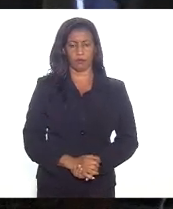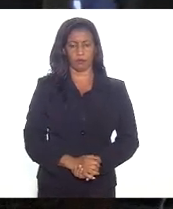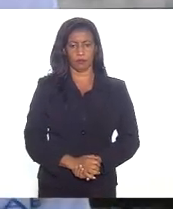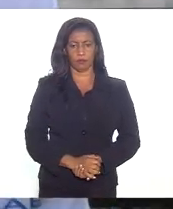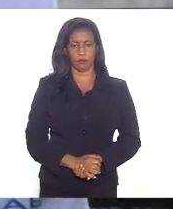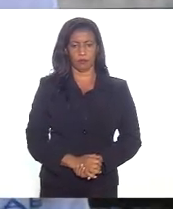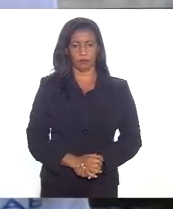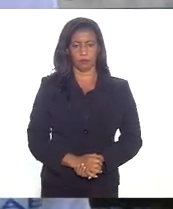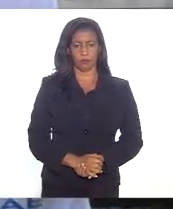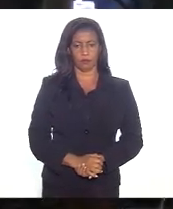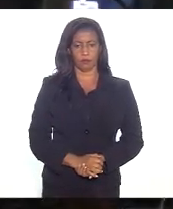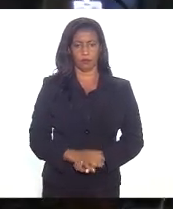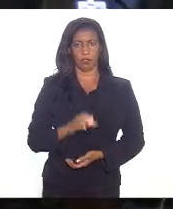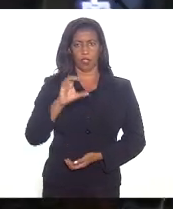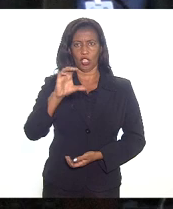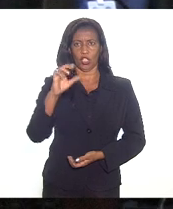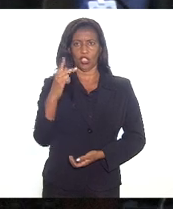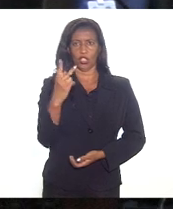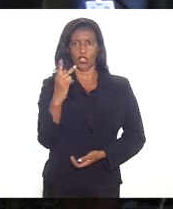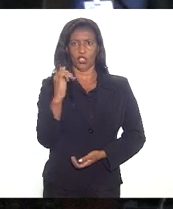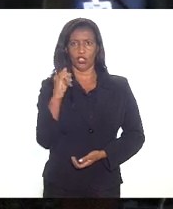Deputado Chiquinho da Mangueira.